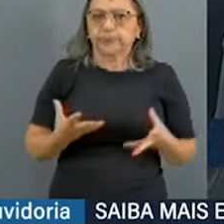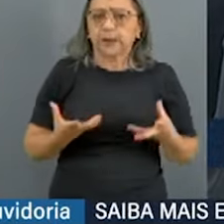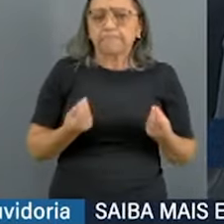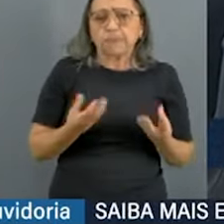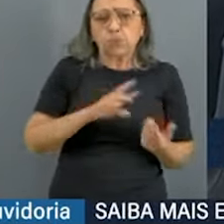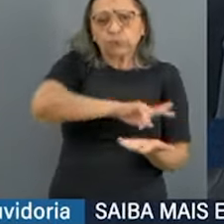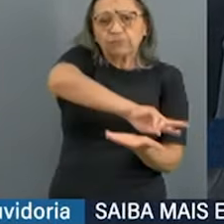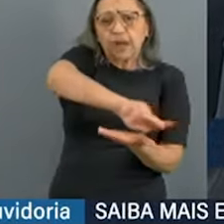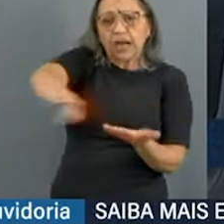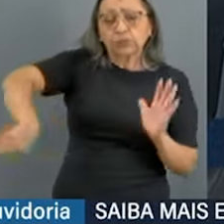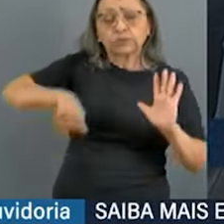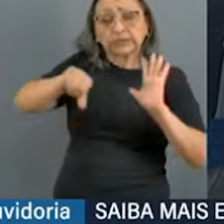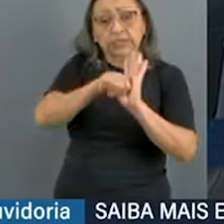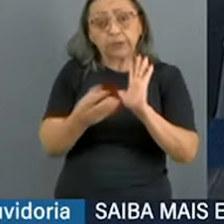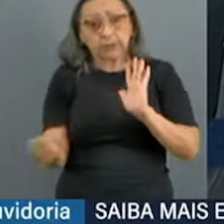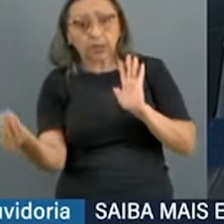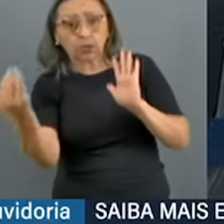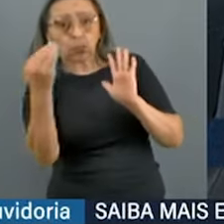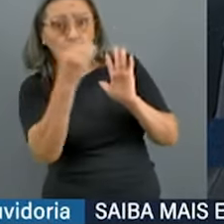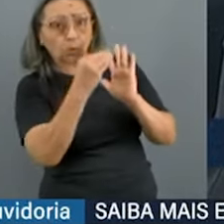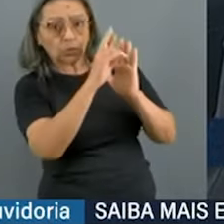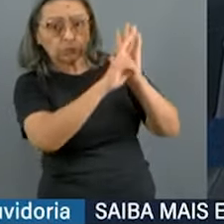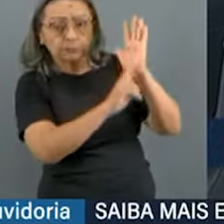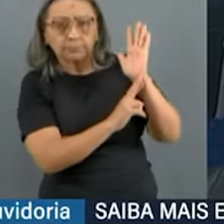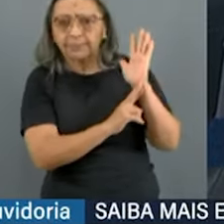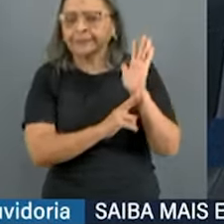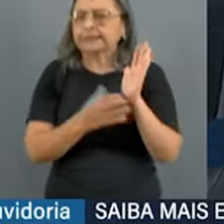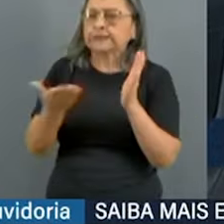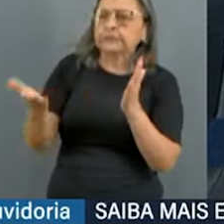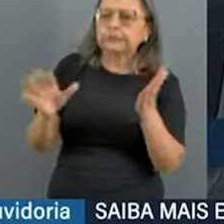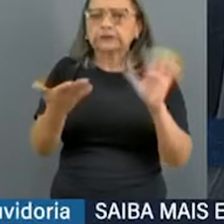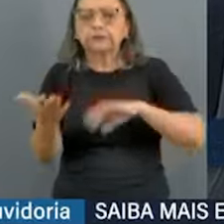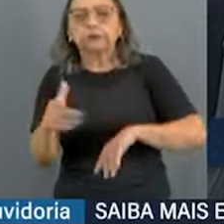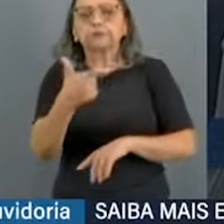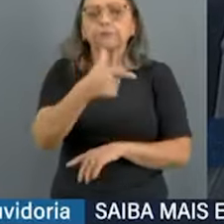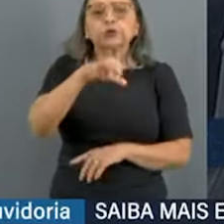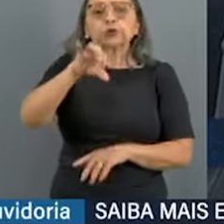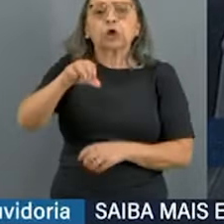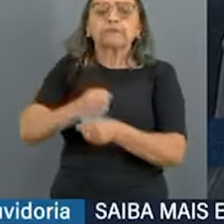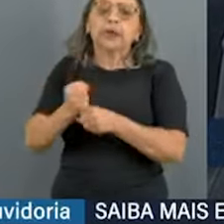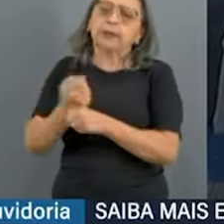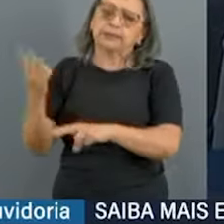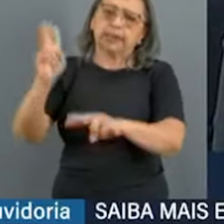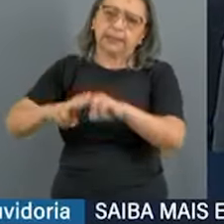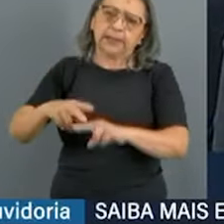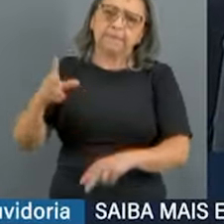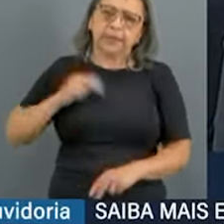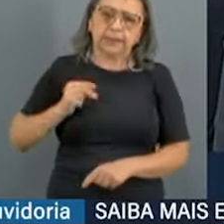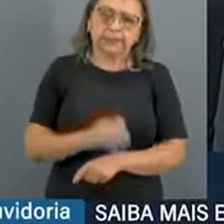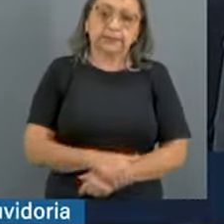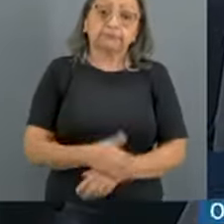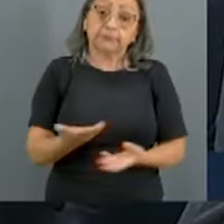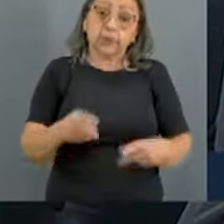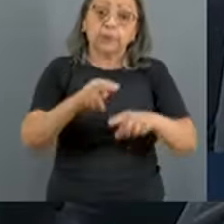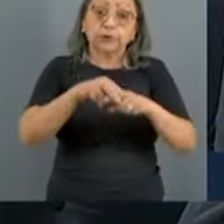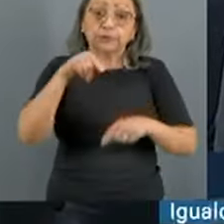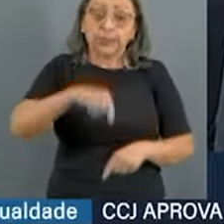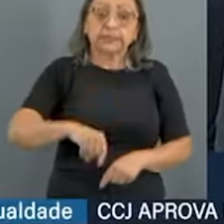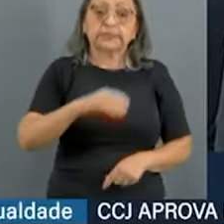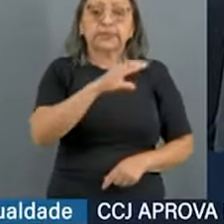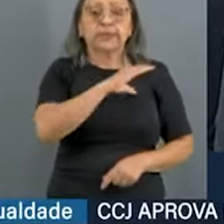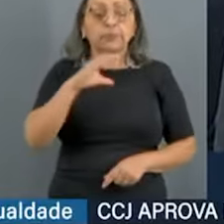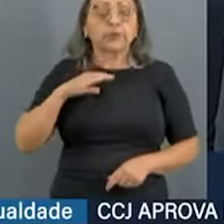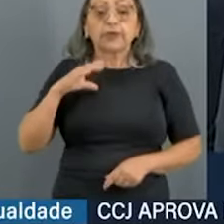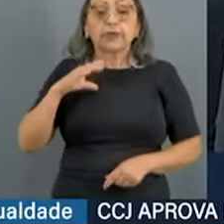arrolados aqui darão a ele em torno de 29 anos de cadeia por isso essa cpmi foi tão